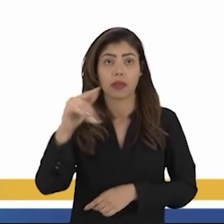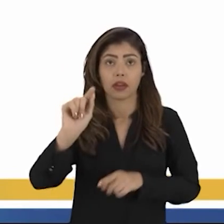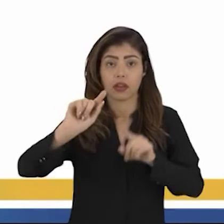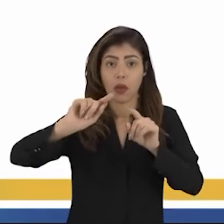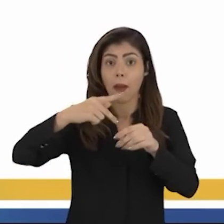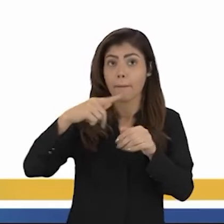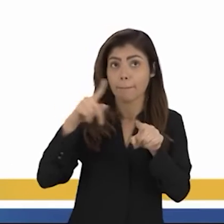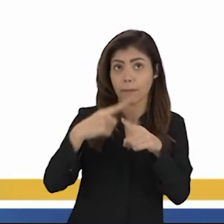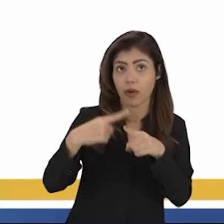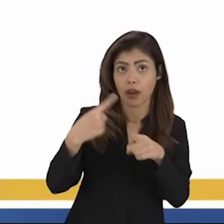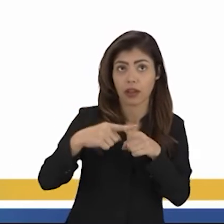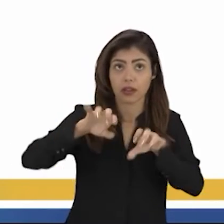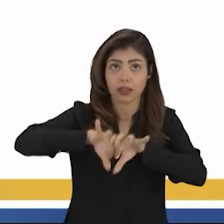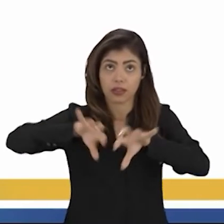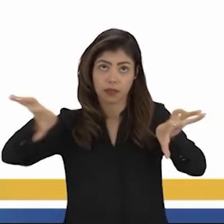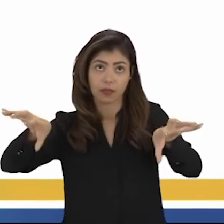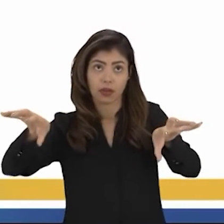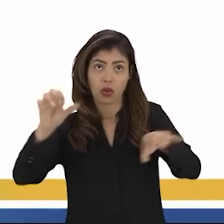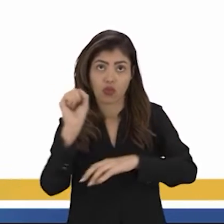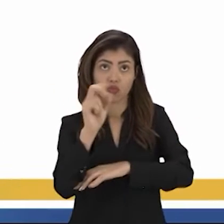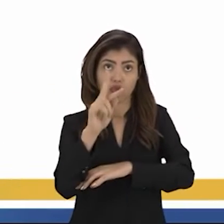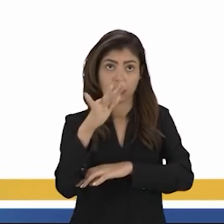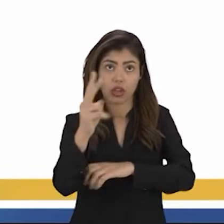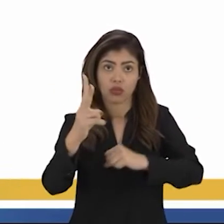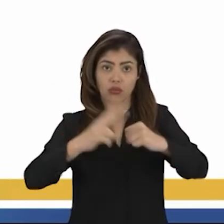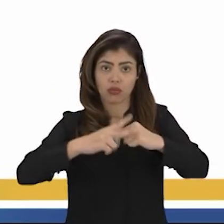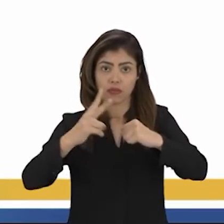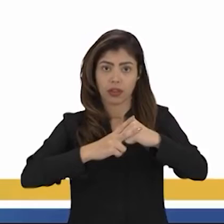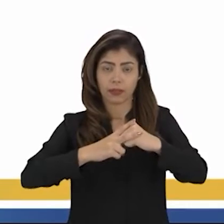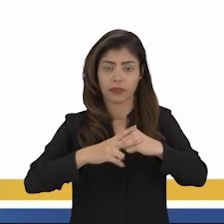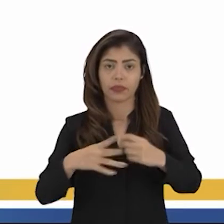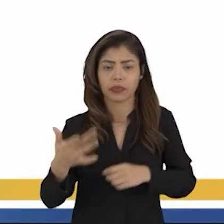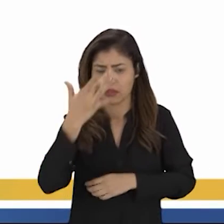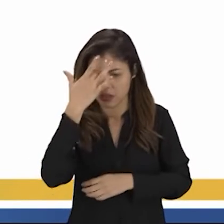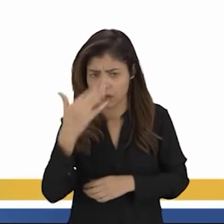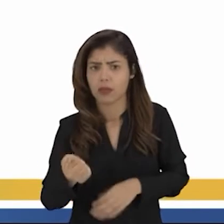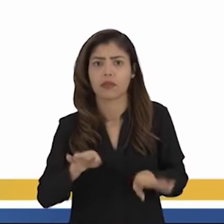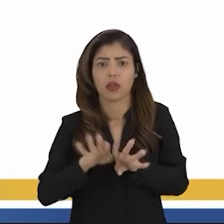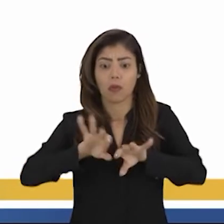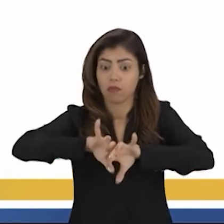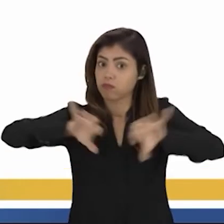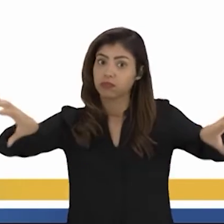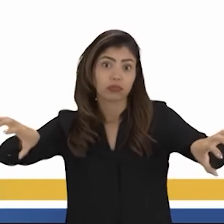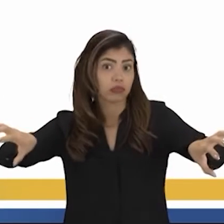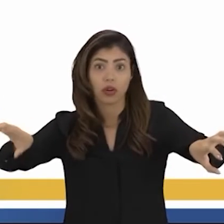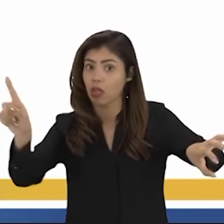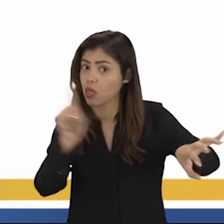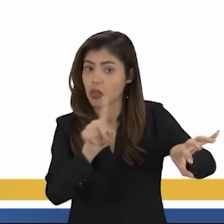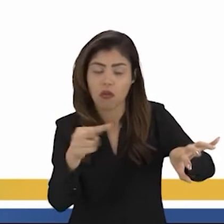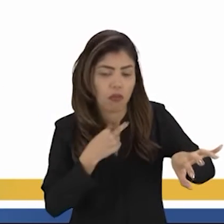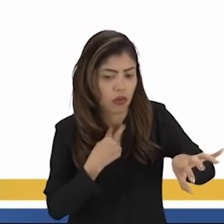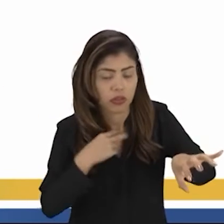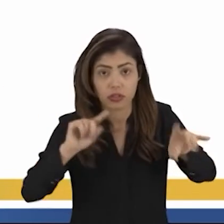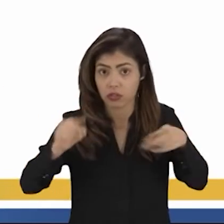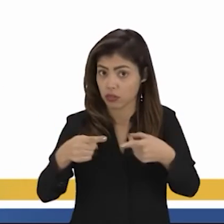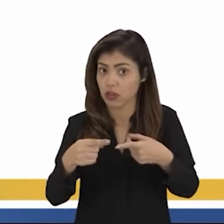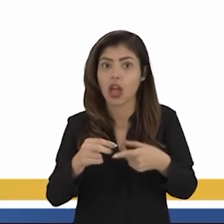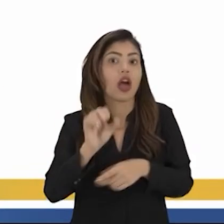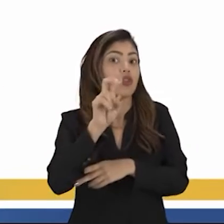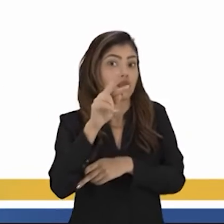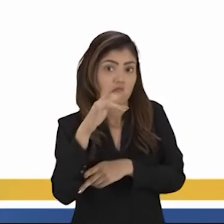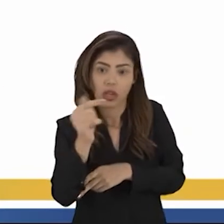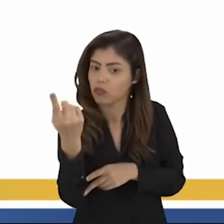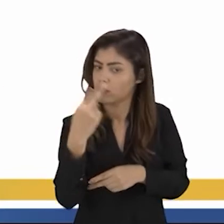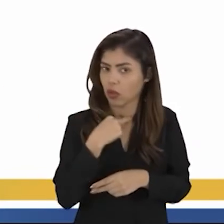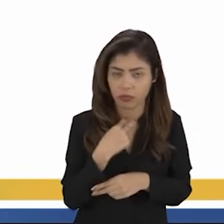separa o sujeito da oração do verbo. Nós sabemos que nós não podemos separar o sujeito do resto da oração através de vírgula. O sujeito não